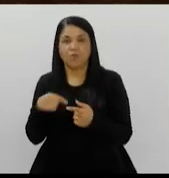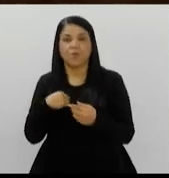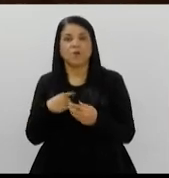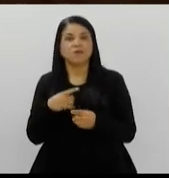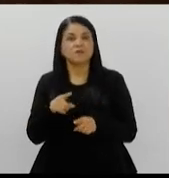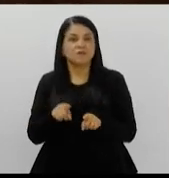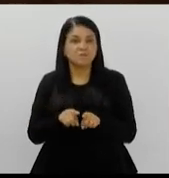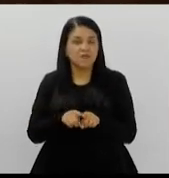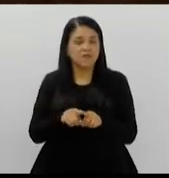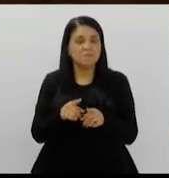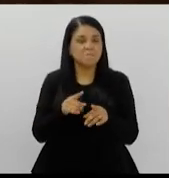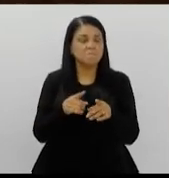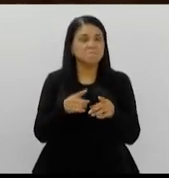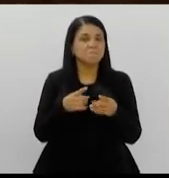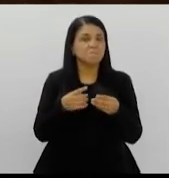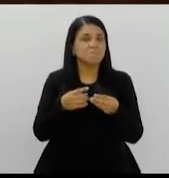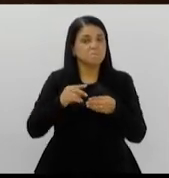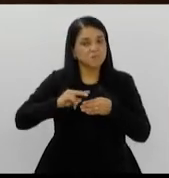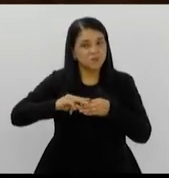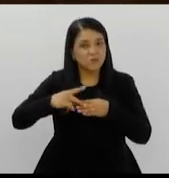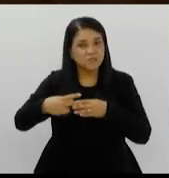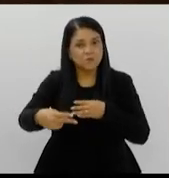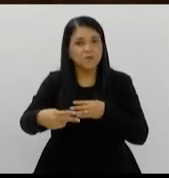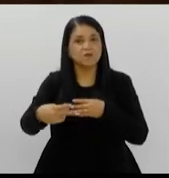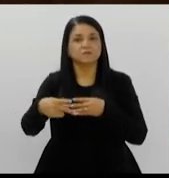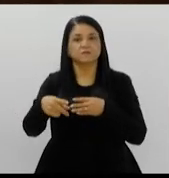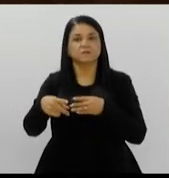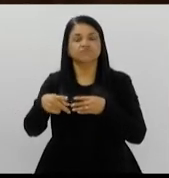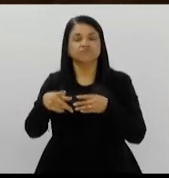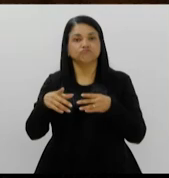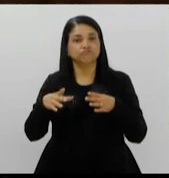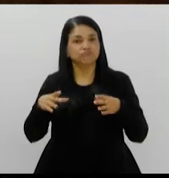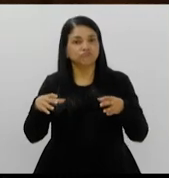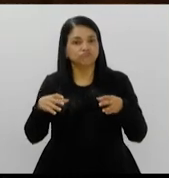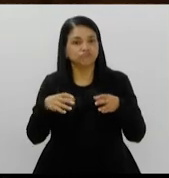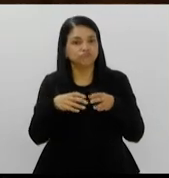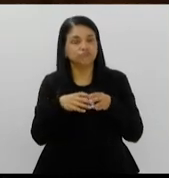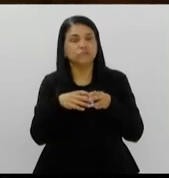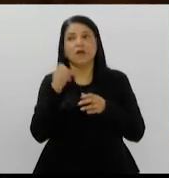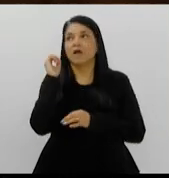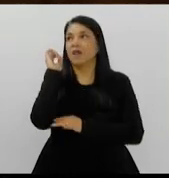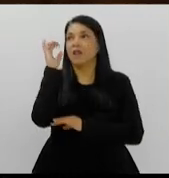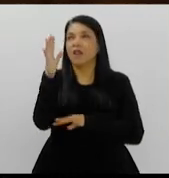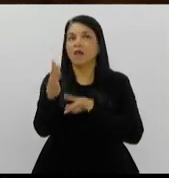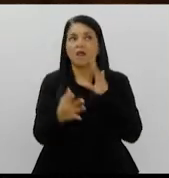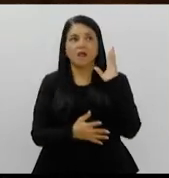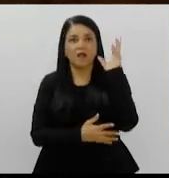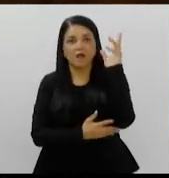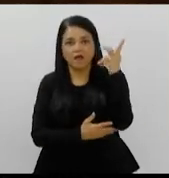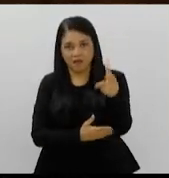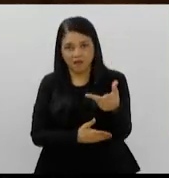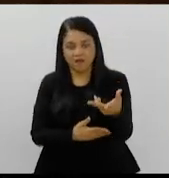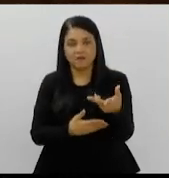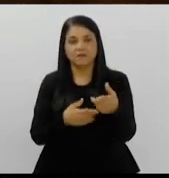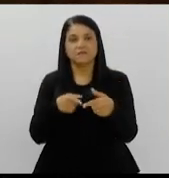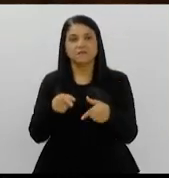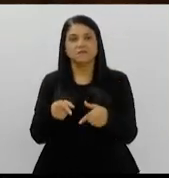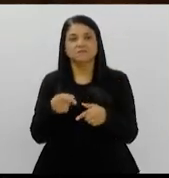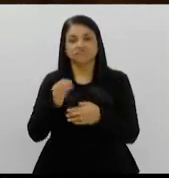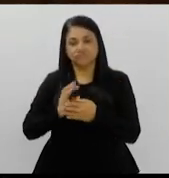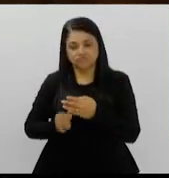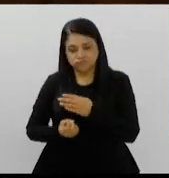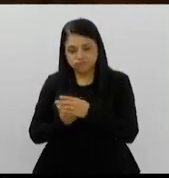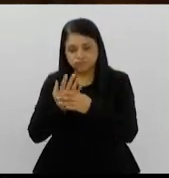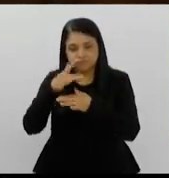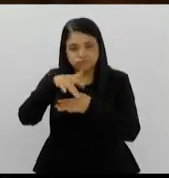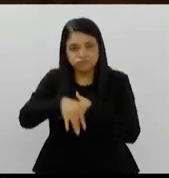prejuízo, as grandes consequências que tem deixado também para o conjunto dos bens naturais, não é? Então, para as nascentes, para